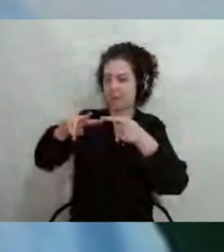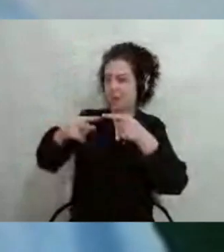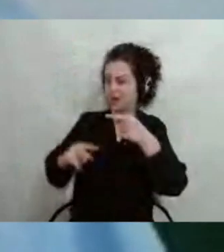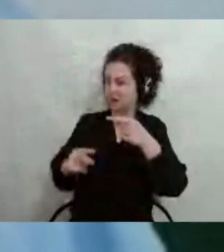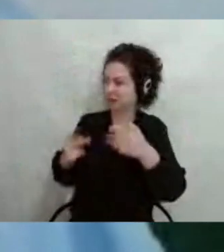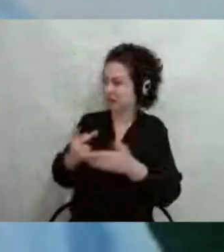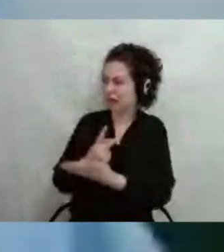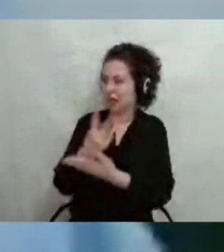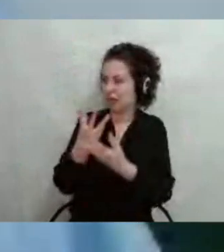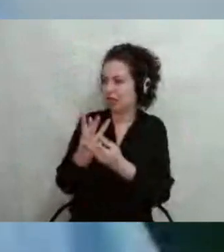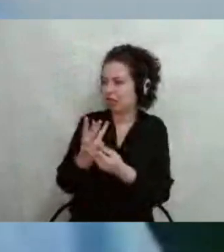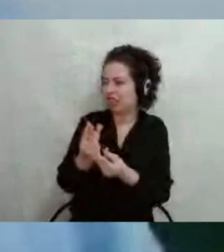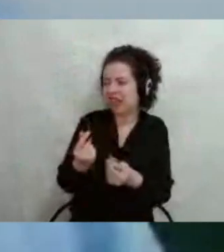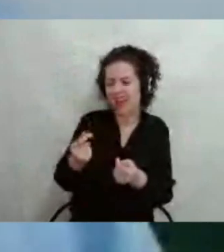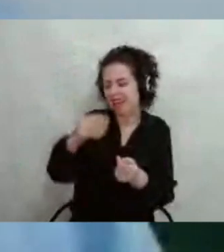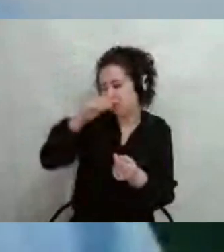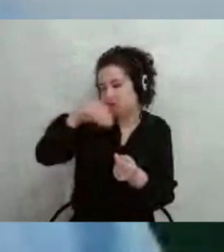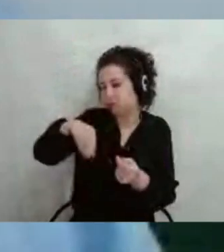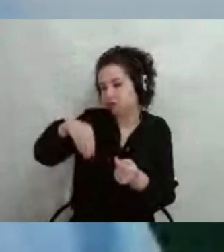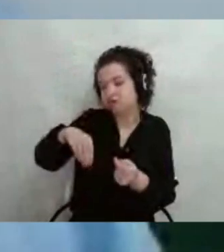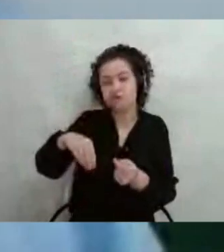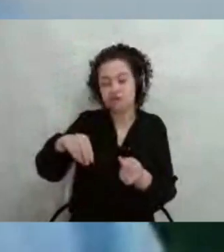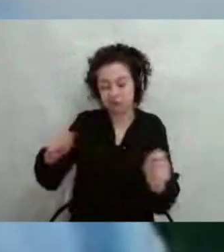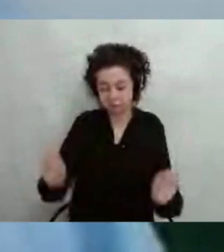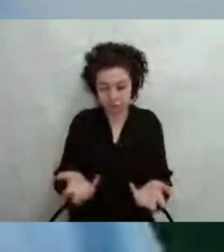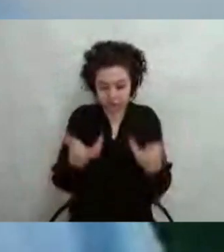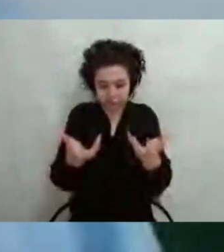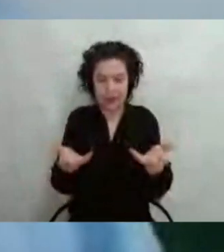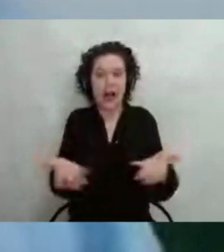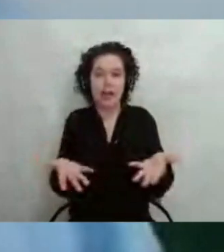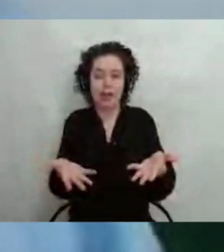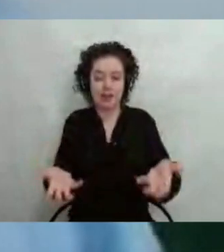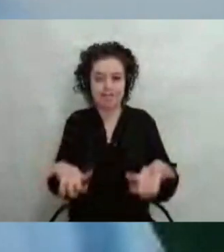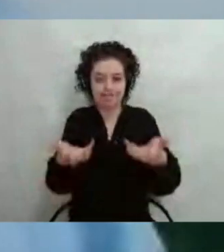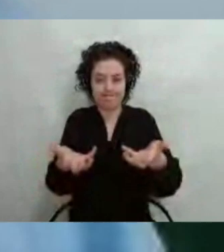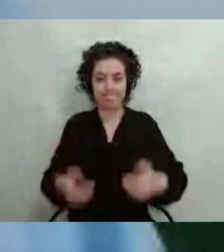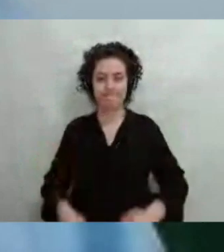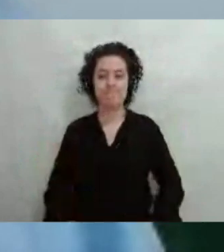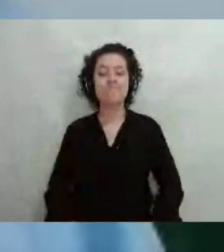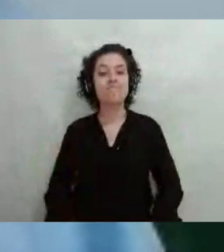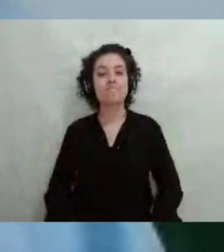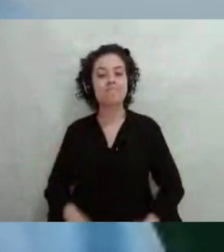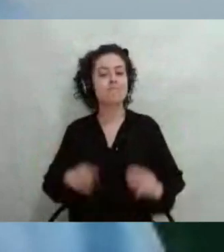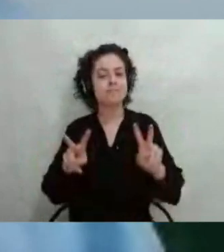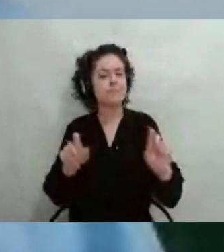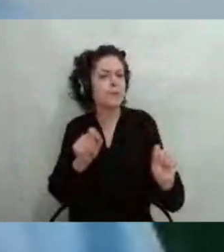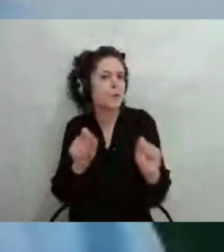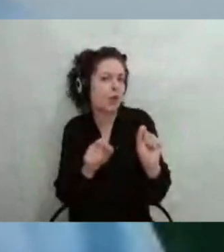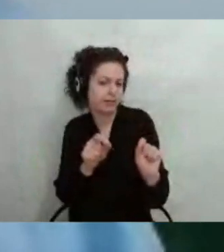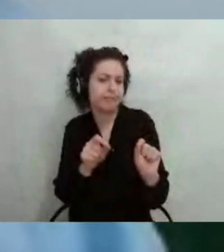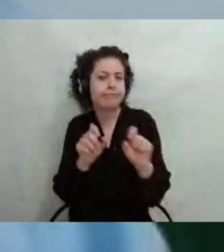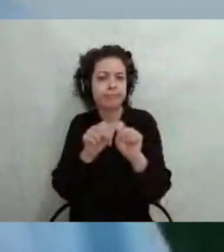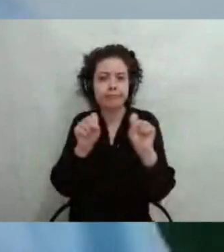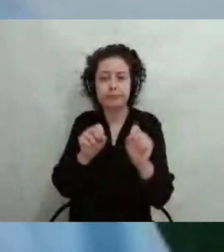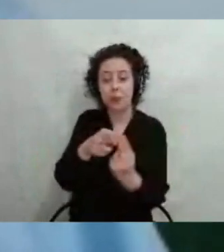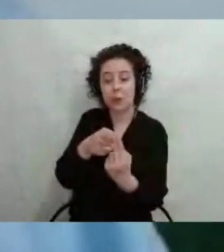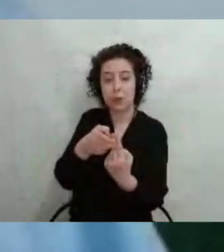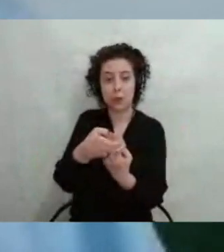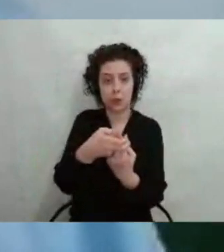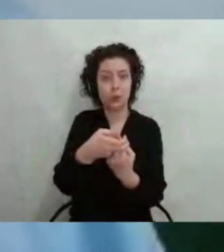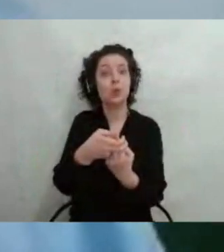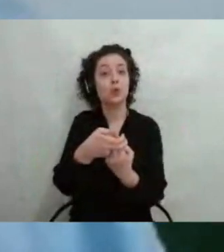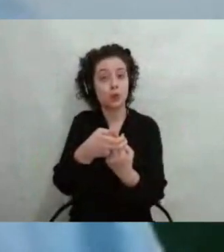adormecidos e que talvez não tivessem tanta importância assim. Eu estou me referindo à questão do Sistema Único de Saúde e